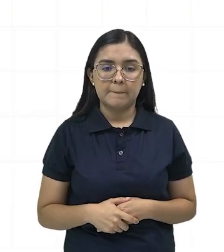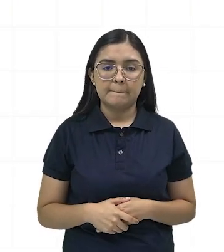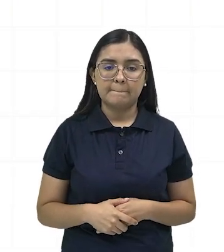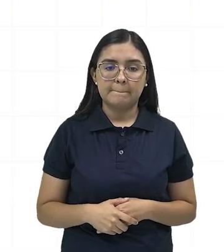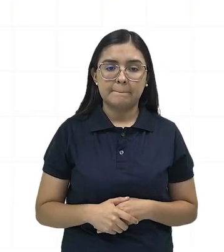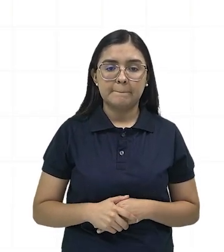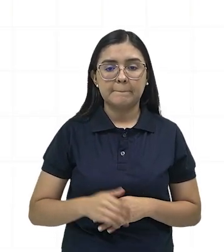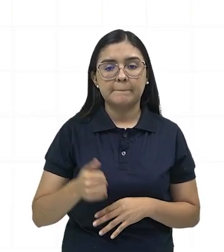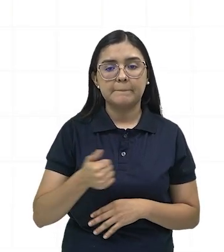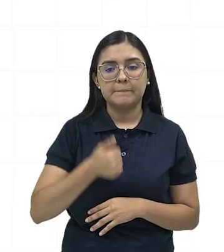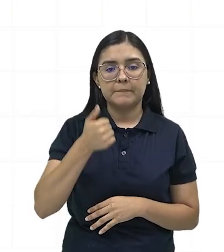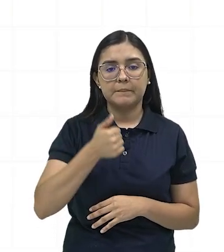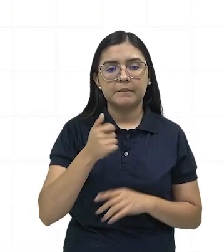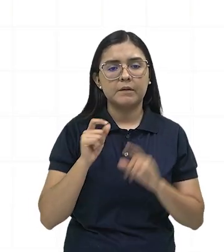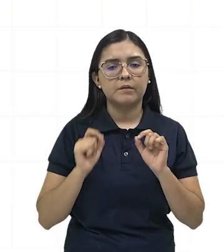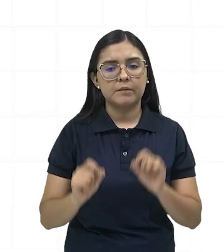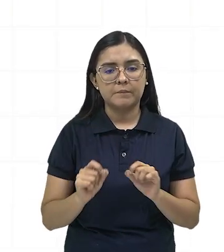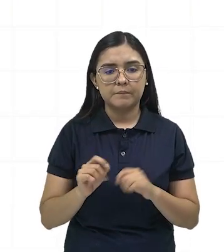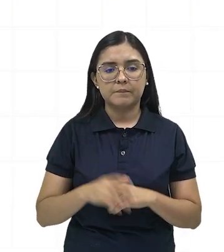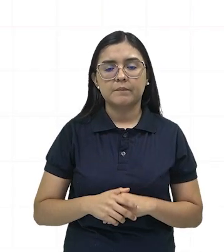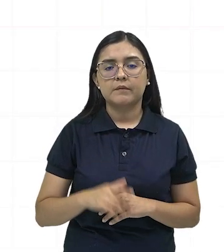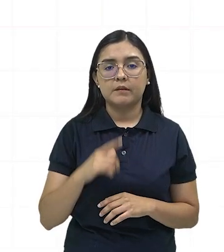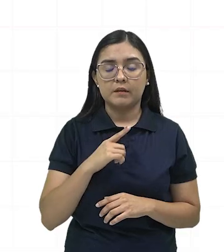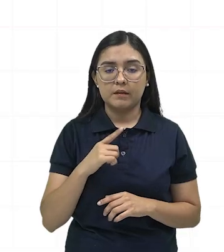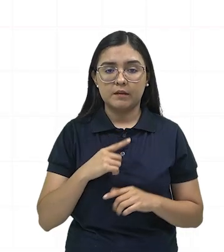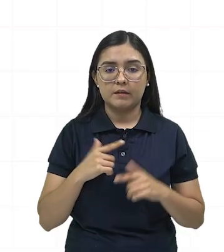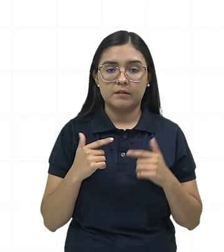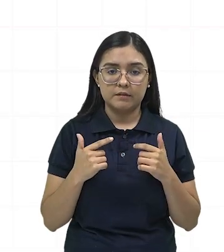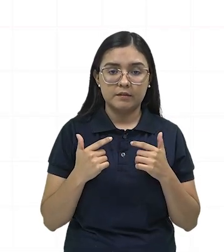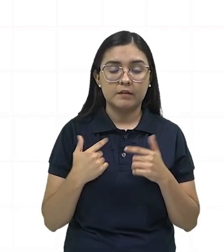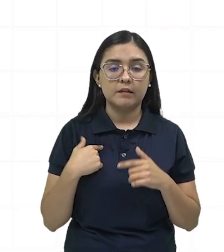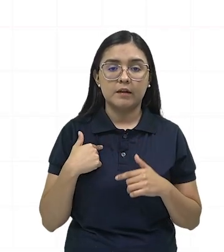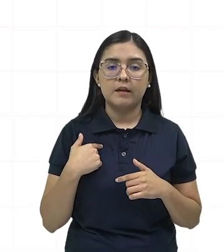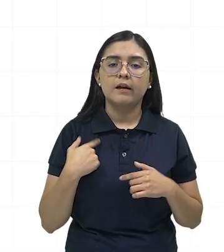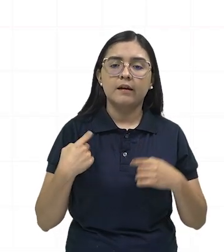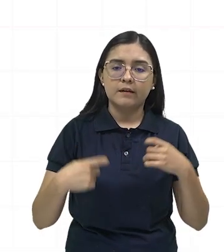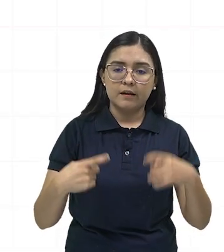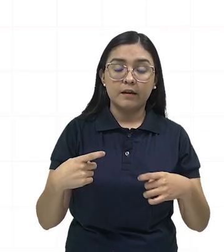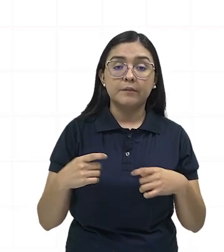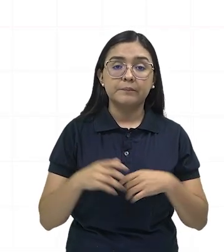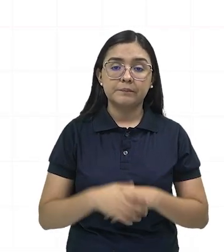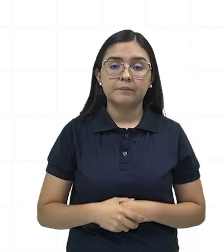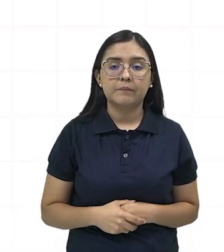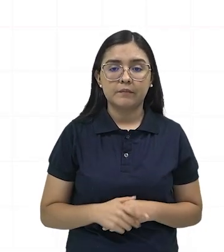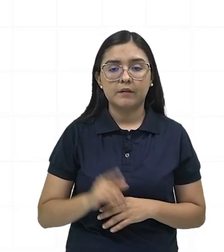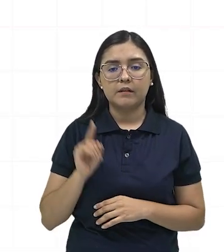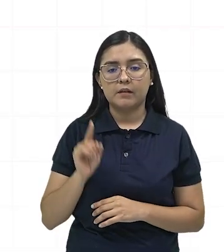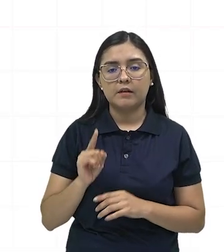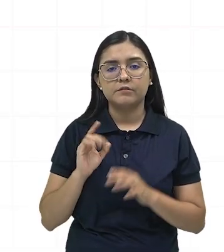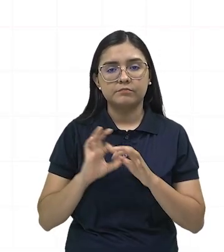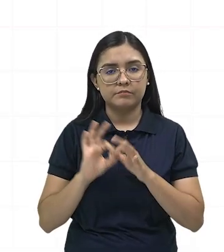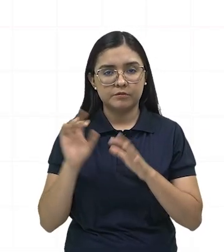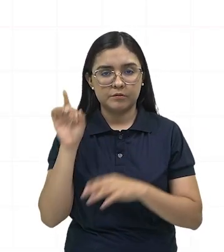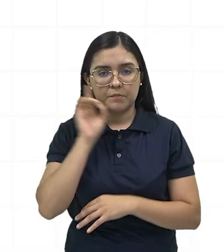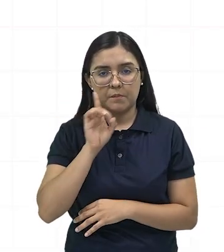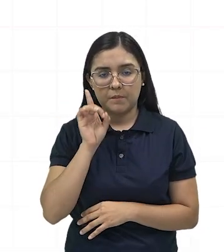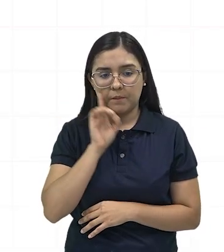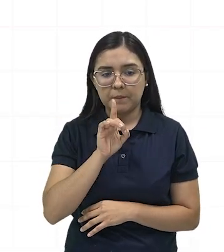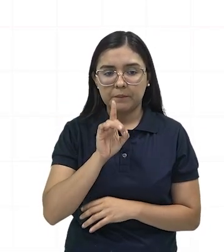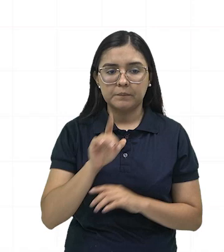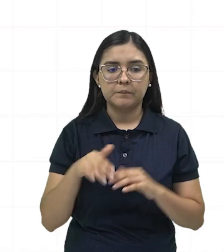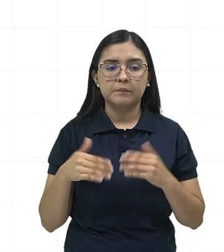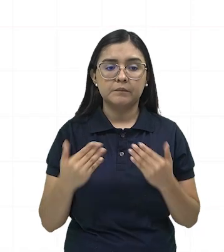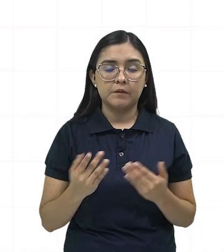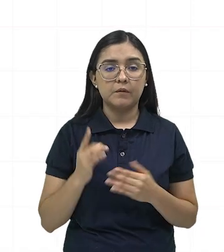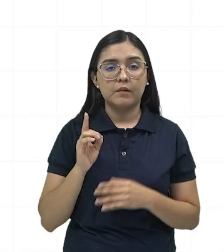Bom, primeiramente, se eu estou falando da Guerra de Independência dos Estados Unidos, né, estou falando, então, que